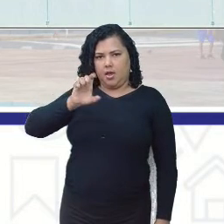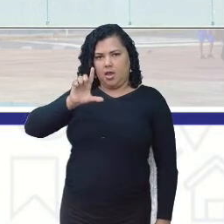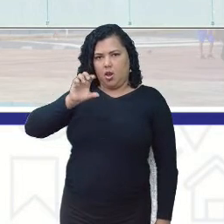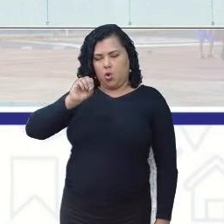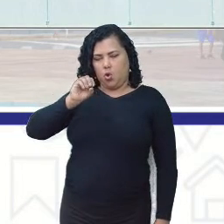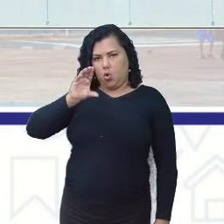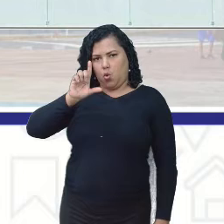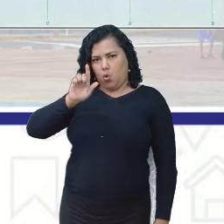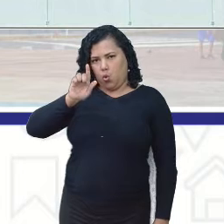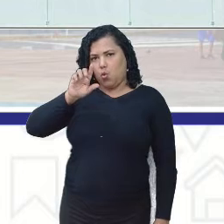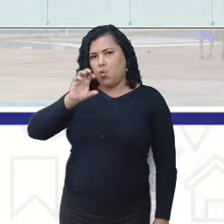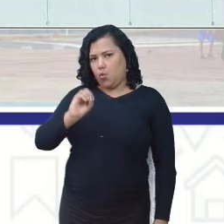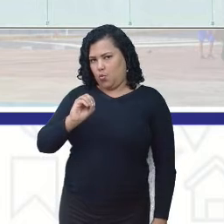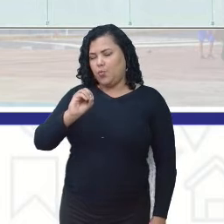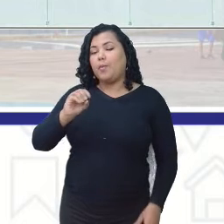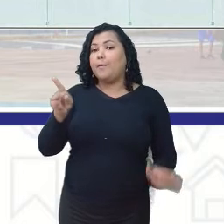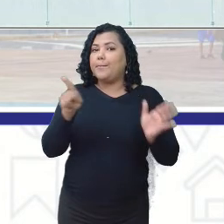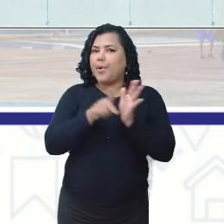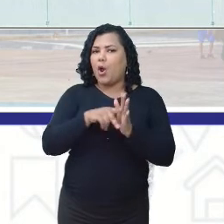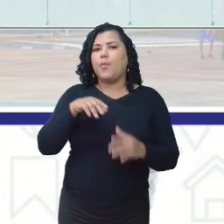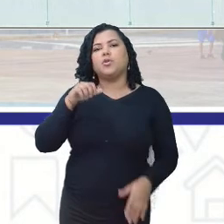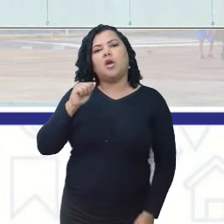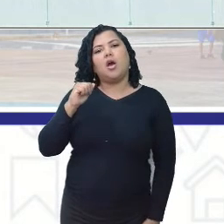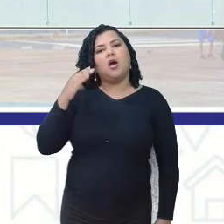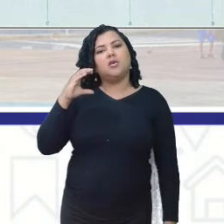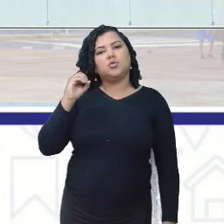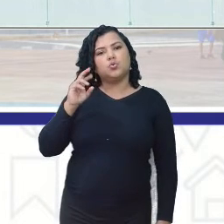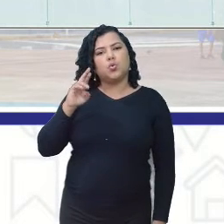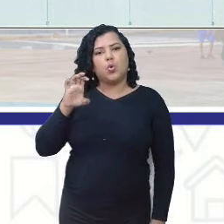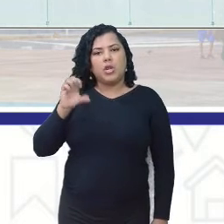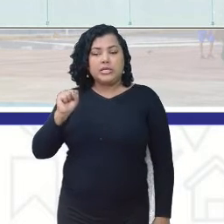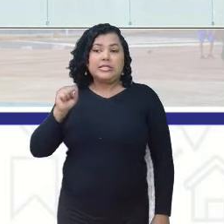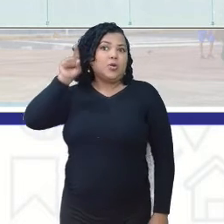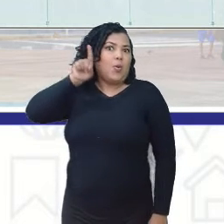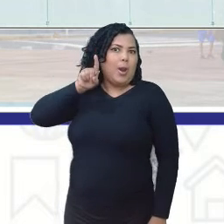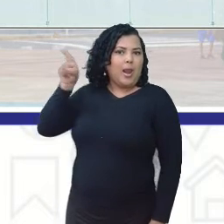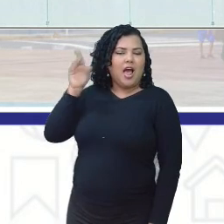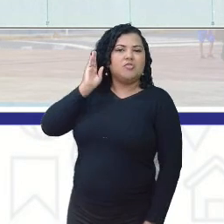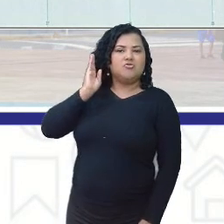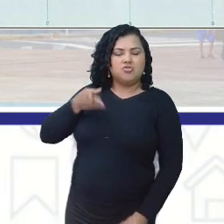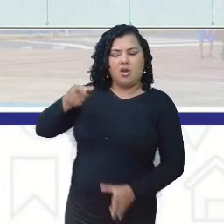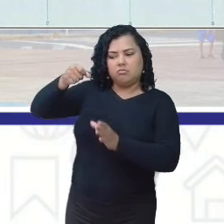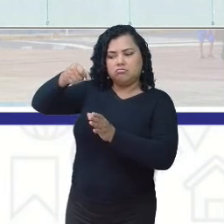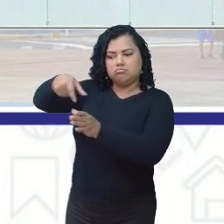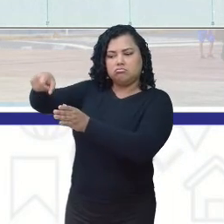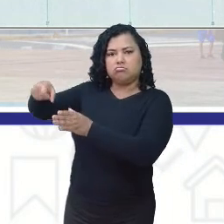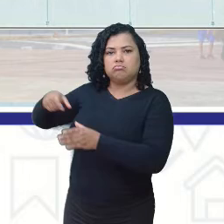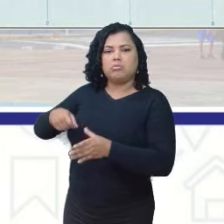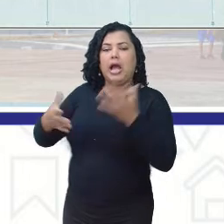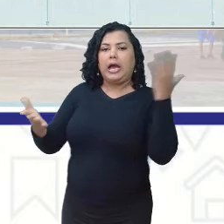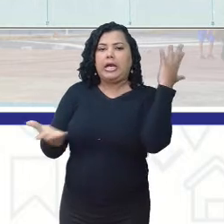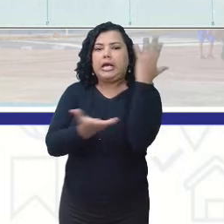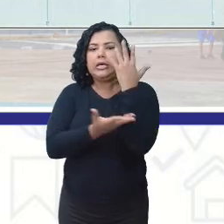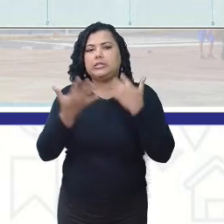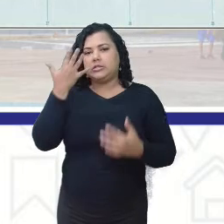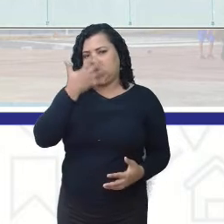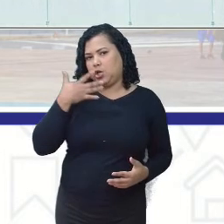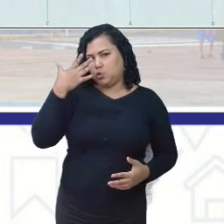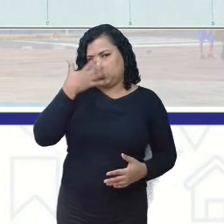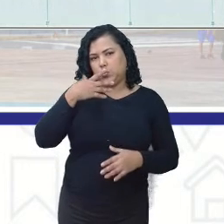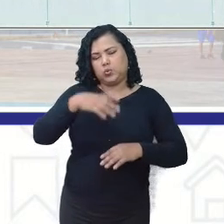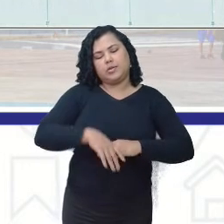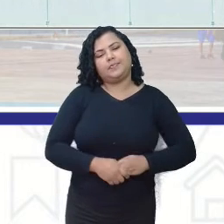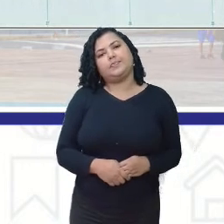nesses territórios, eles já cultivavam a cana-de-açúcar. Então, com o solo e o clima